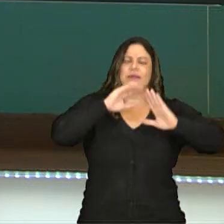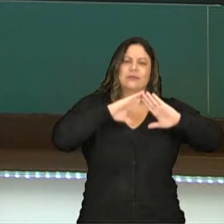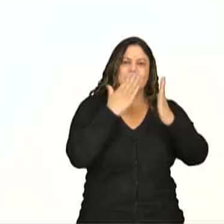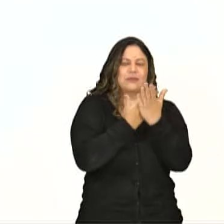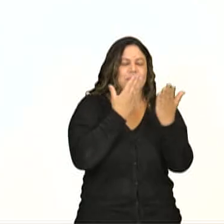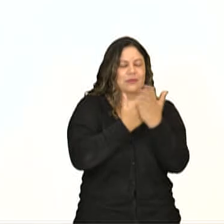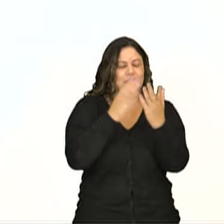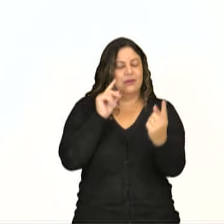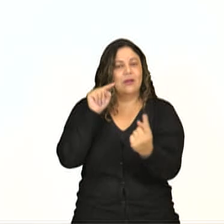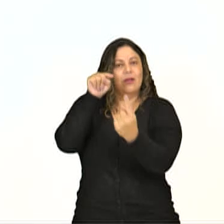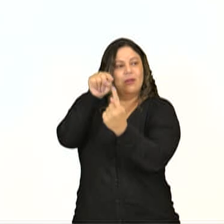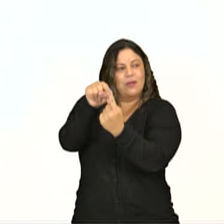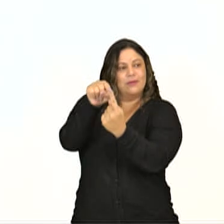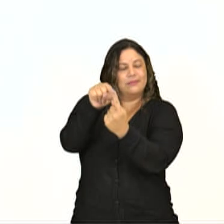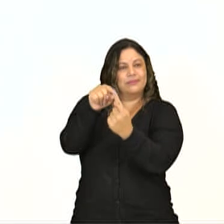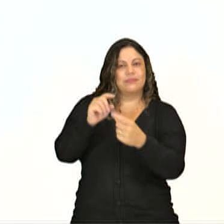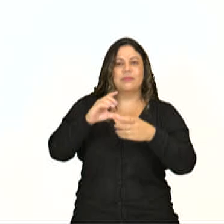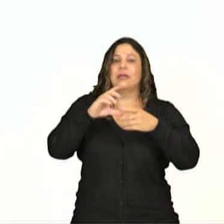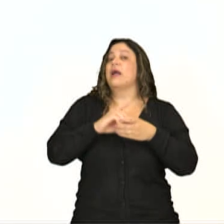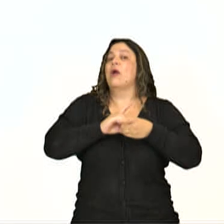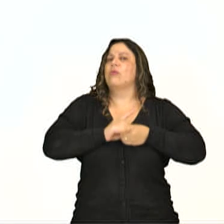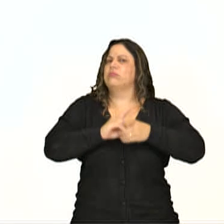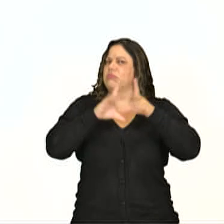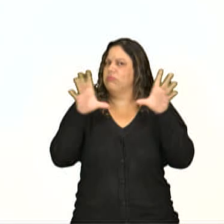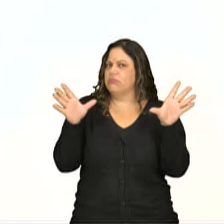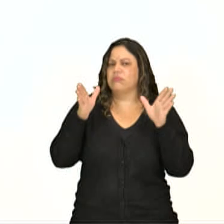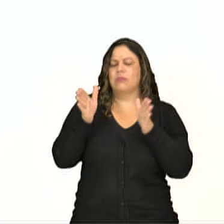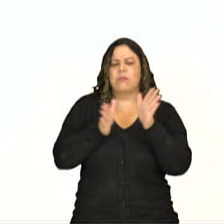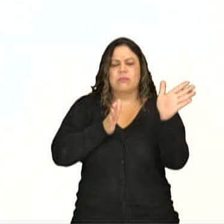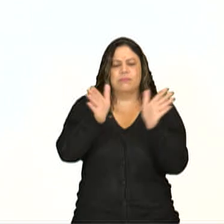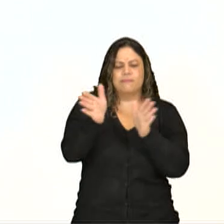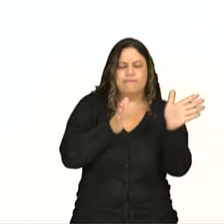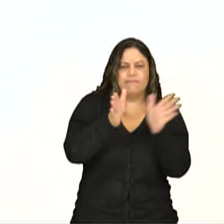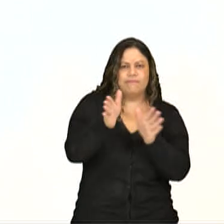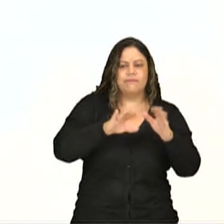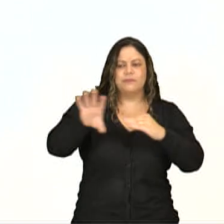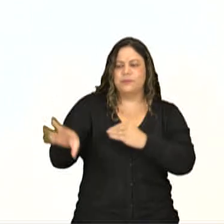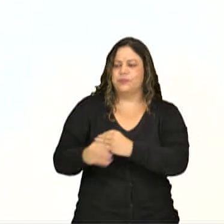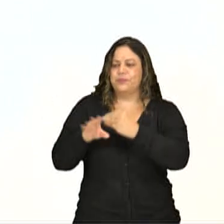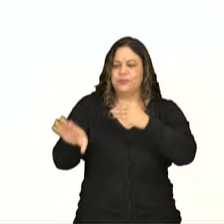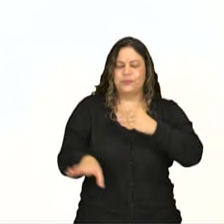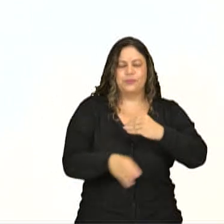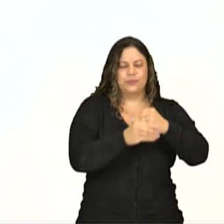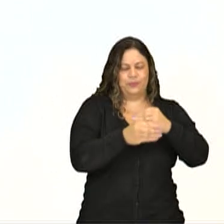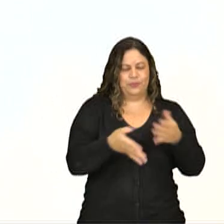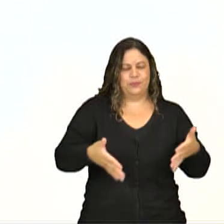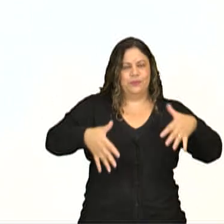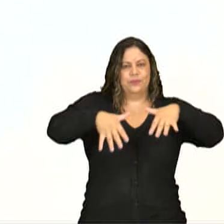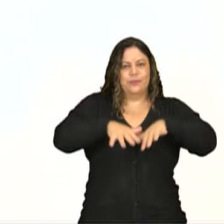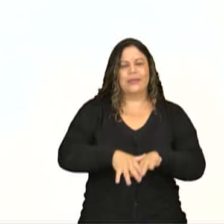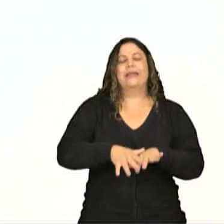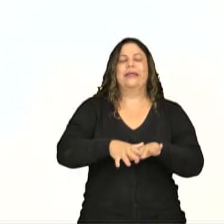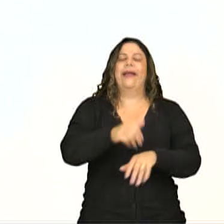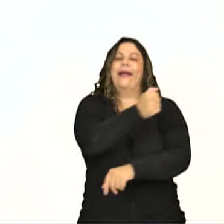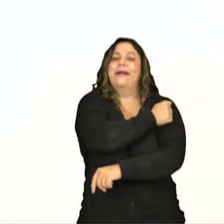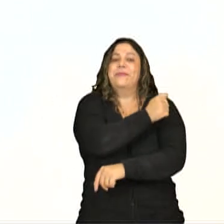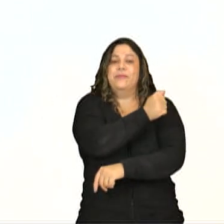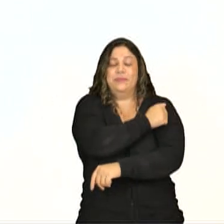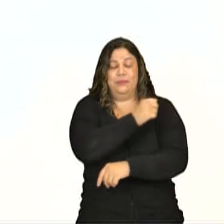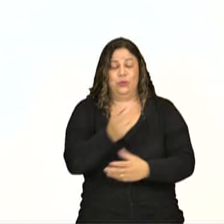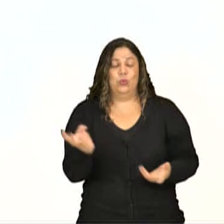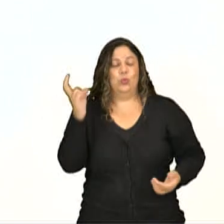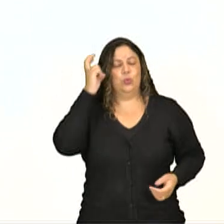são os objetivos. É democratizar o acesso, introduzir e integrar o estudante na cultura corporal do movimento,